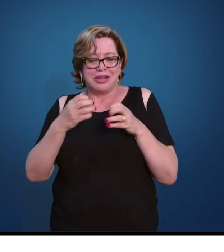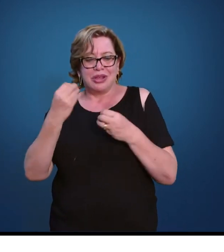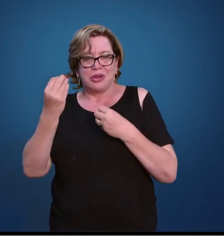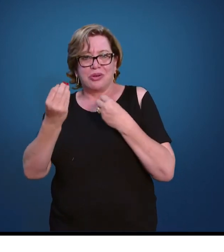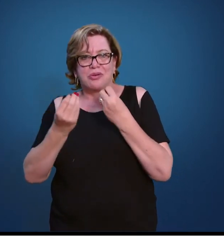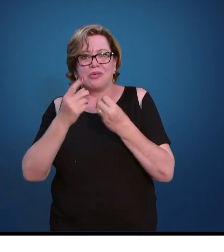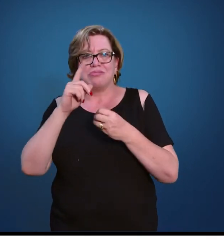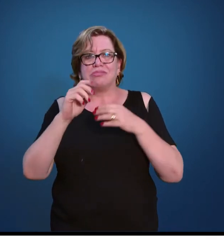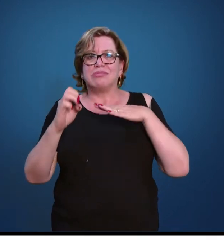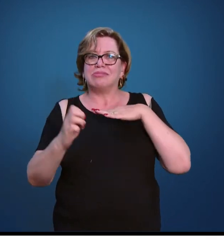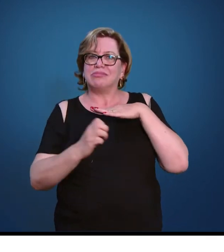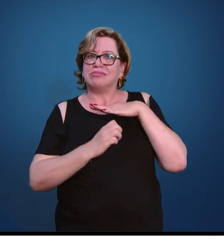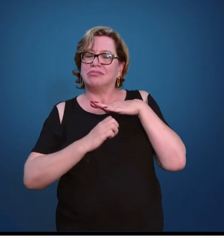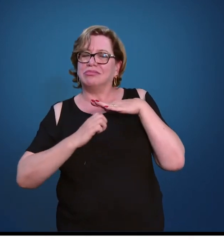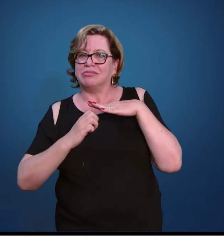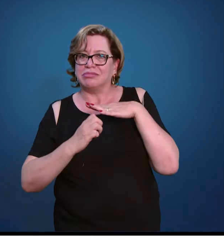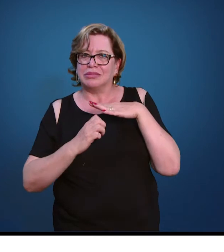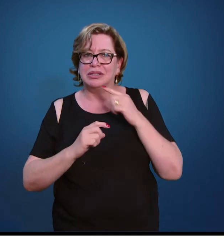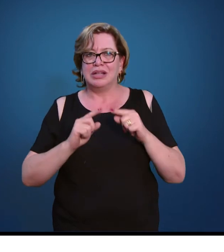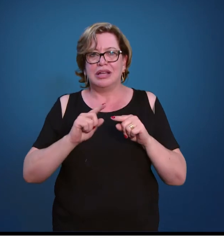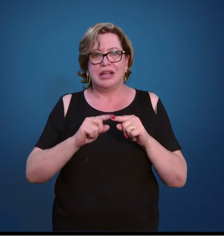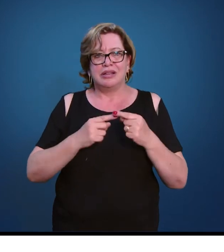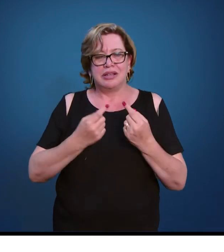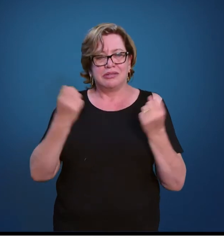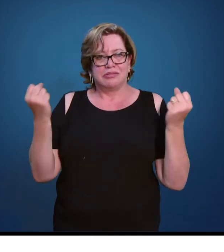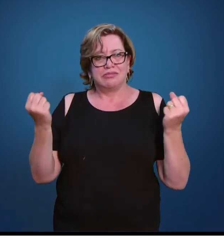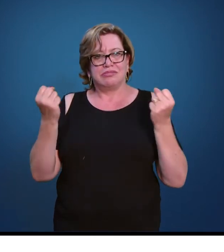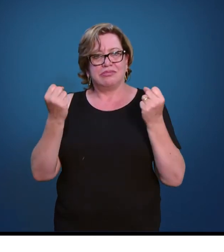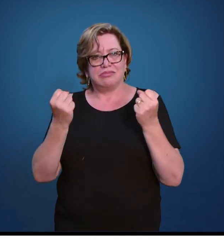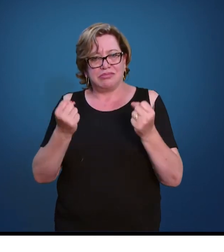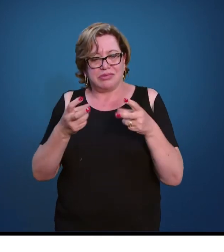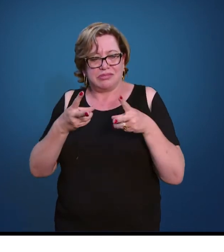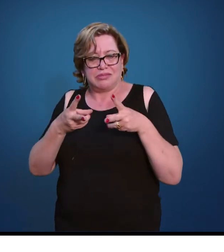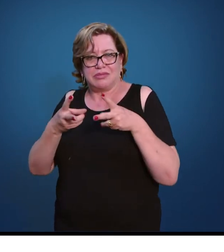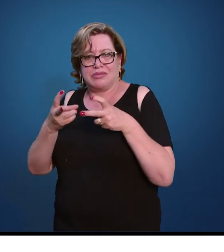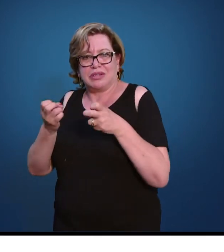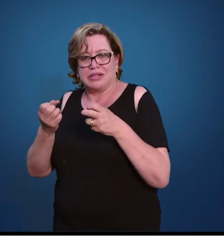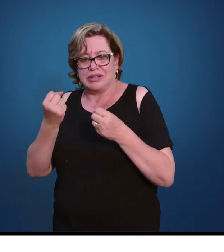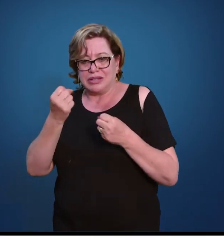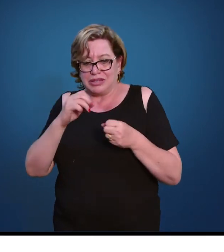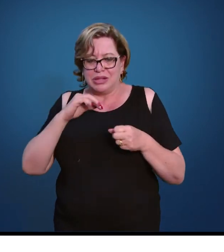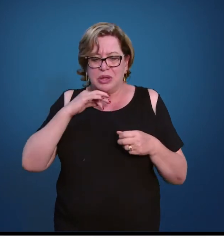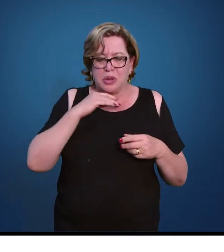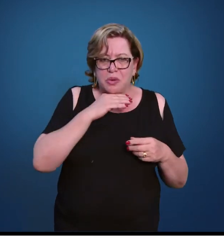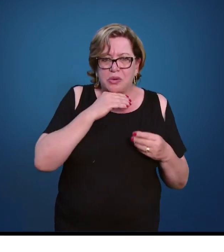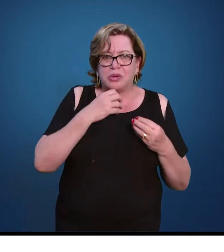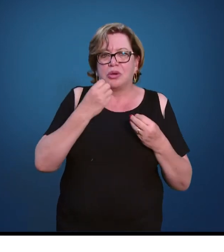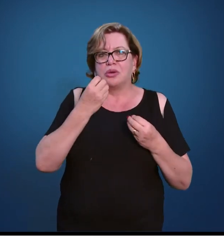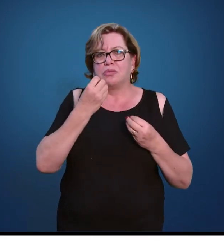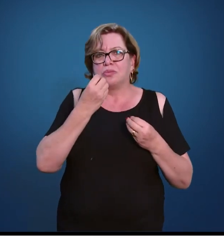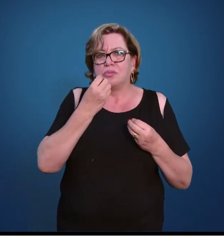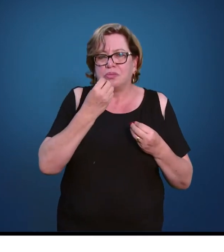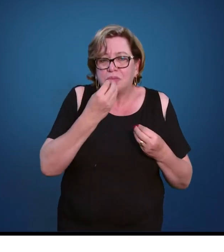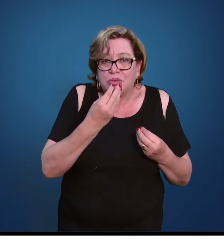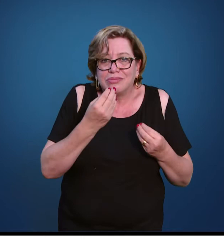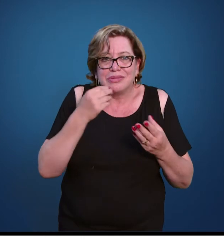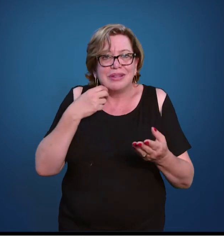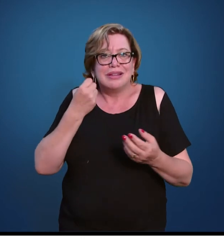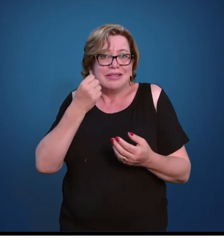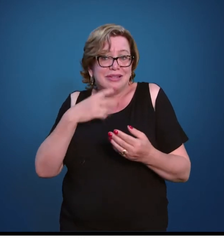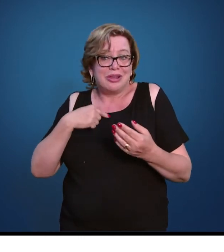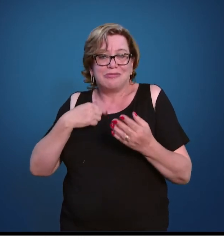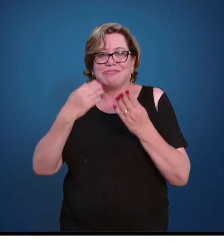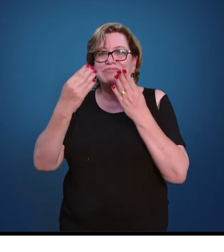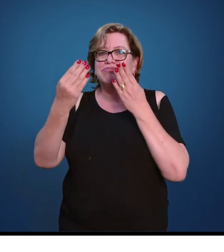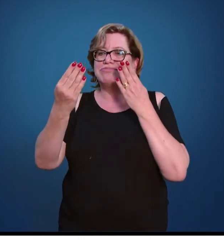empresa. E eu só posso analisar para saber se está bom ou ruim se eu tiver algum parâmetro de comparação.